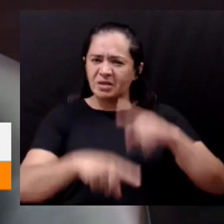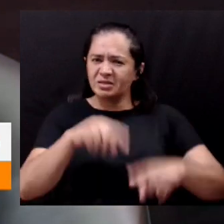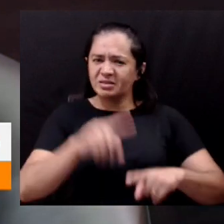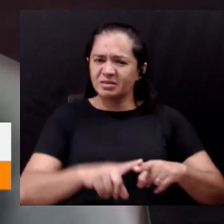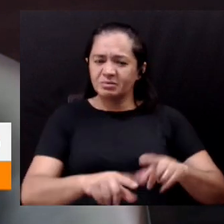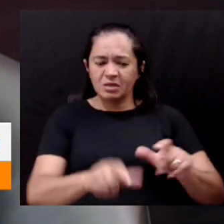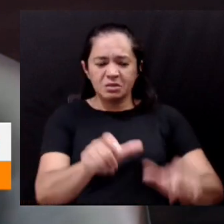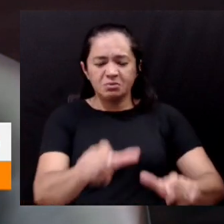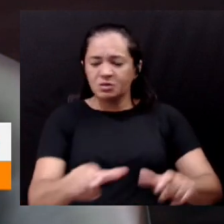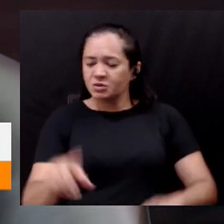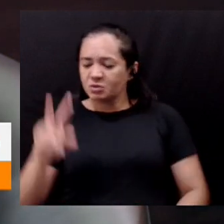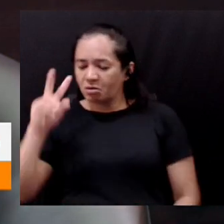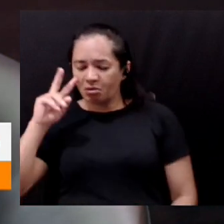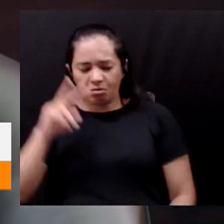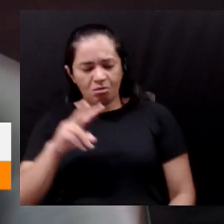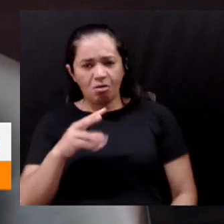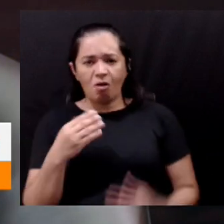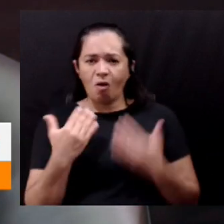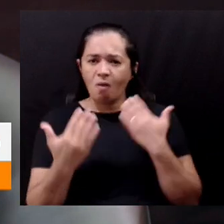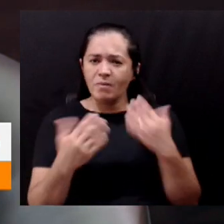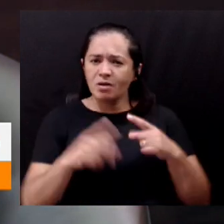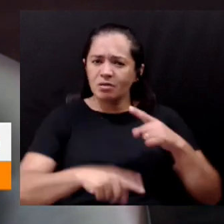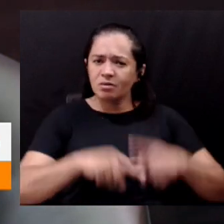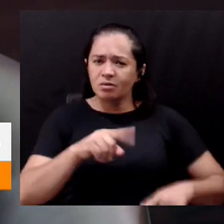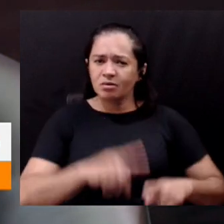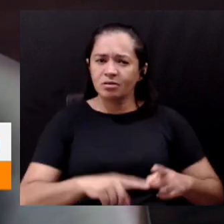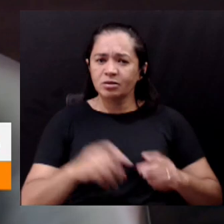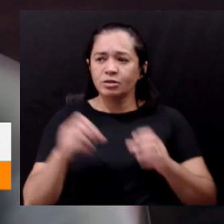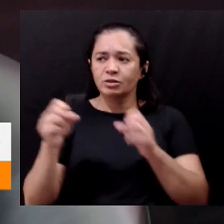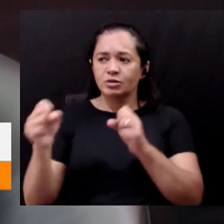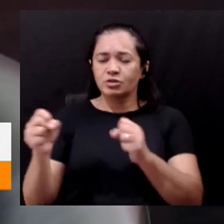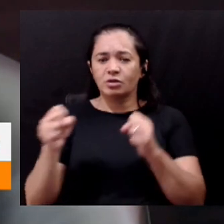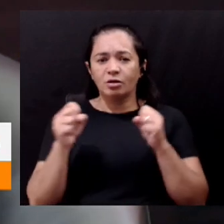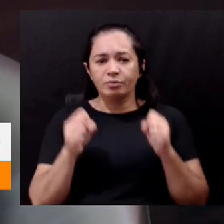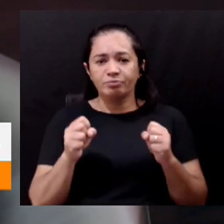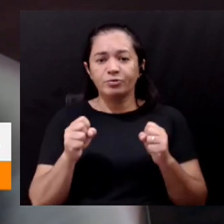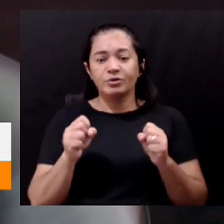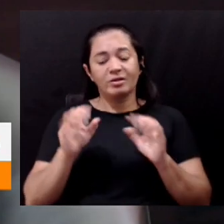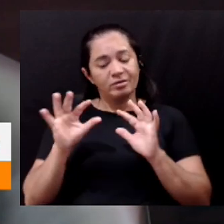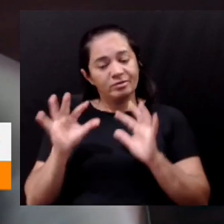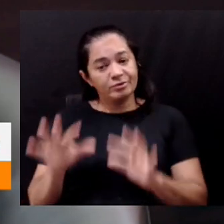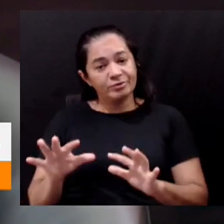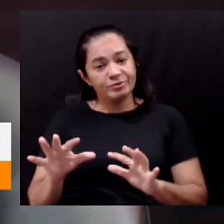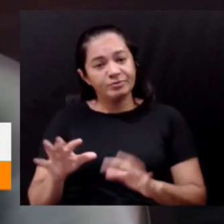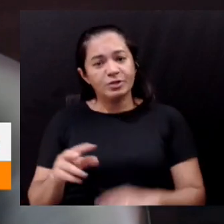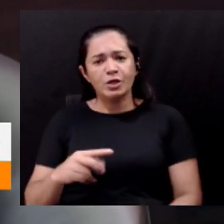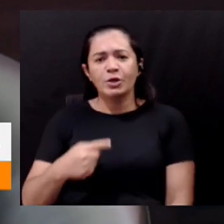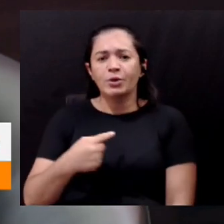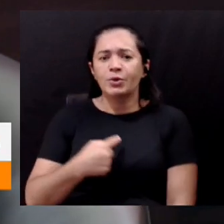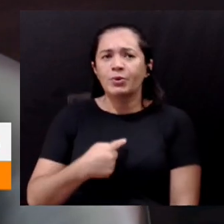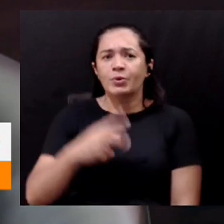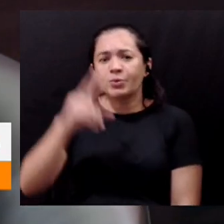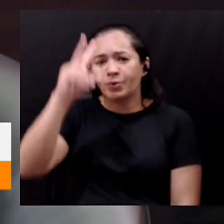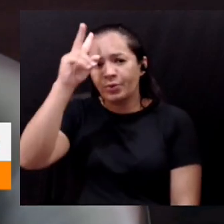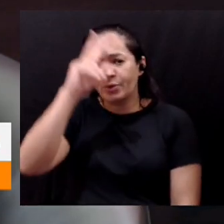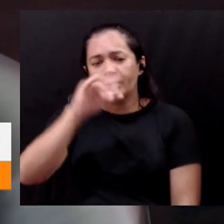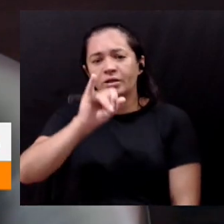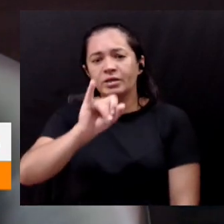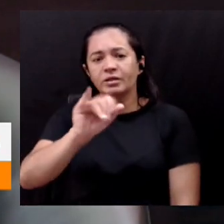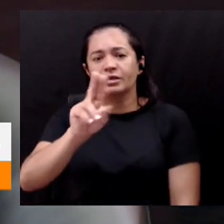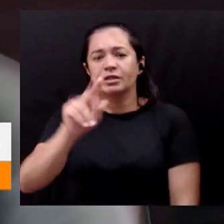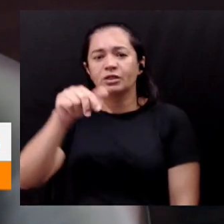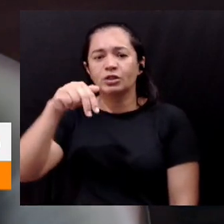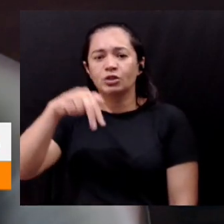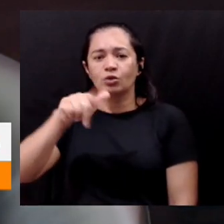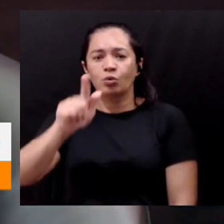objeto, e o poder traz justamente essa dimensão. E aí eu me lembro de Jung, né, Jung vai dizer o seguinte: